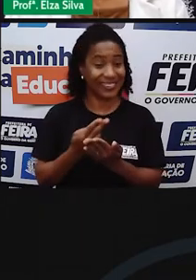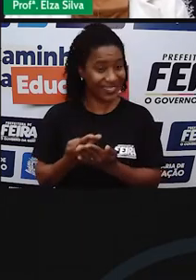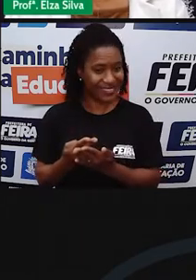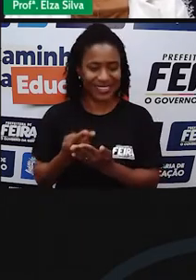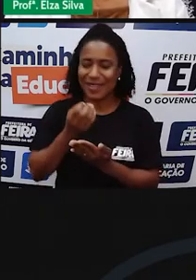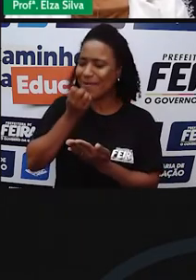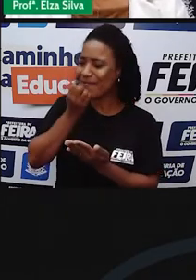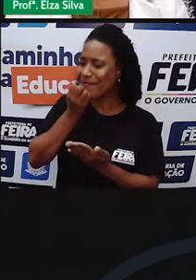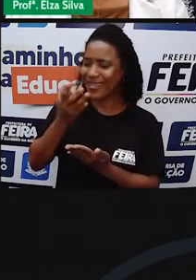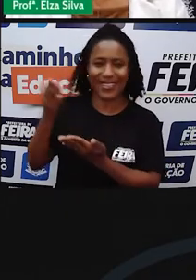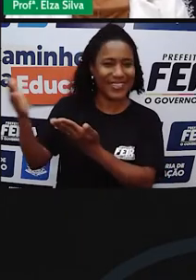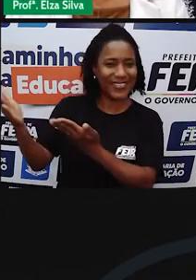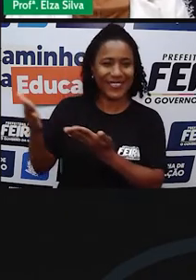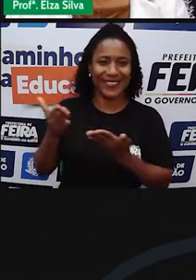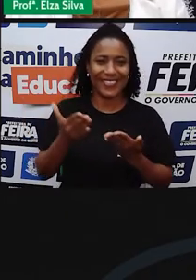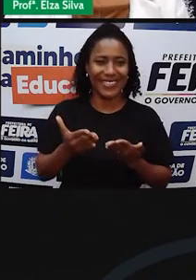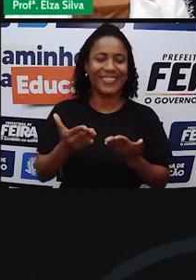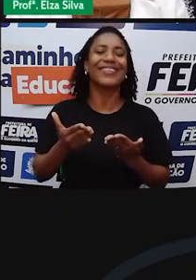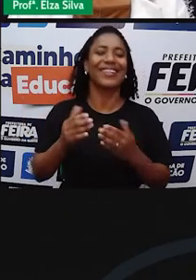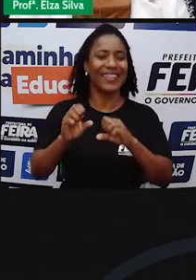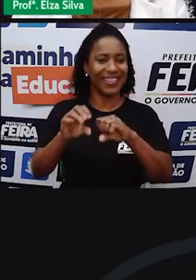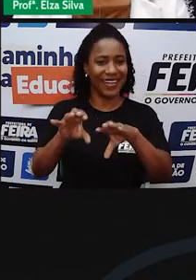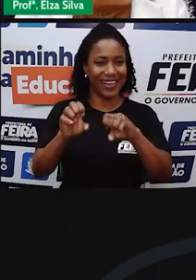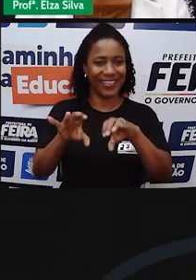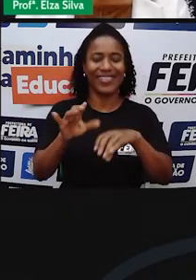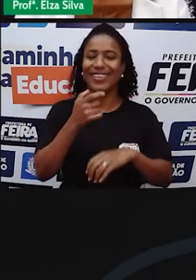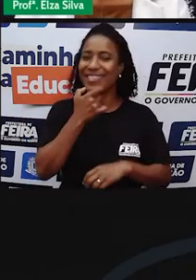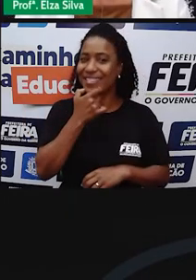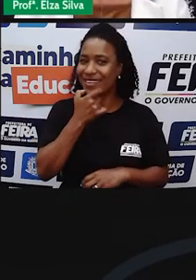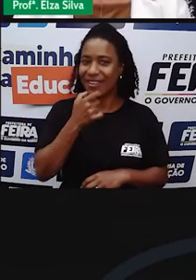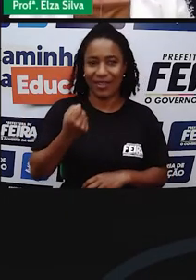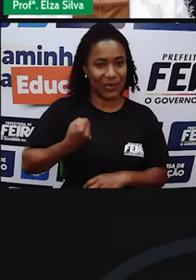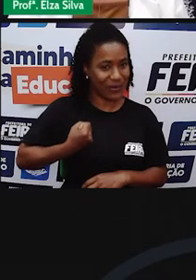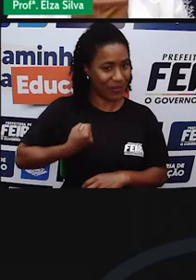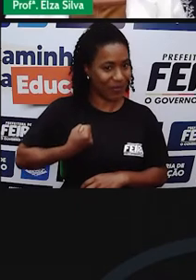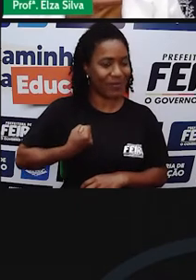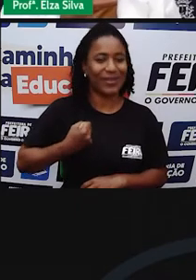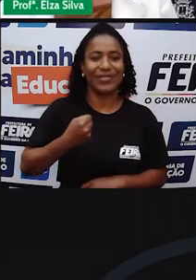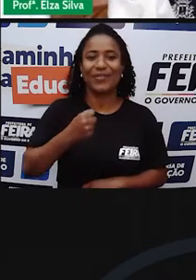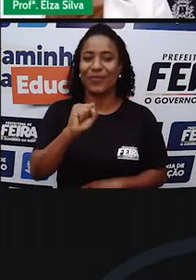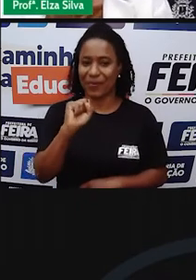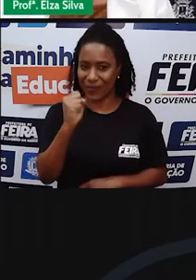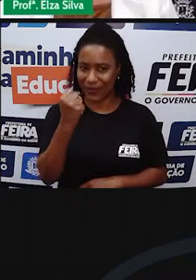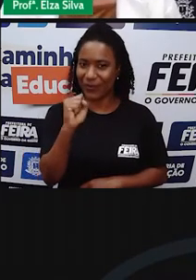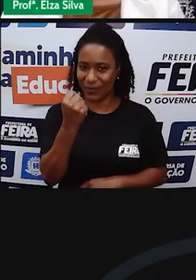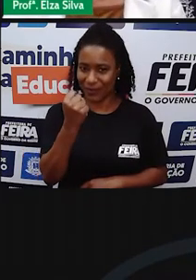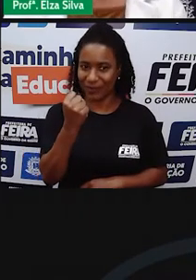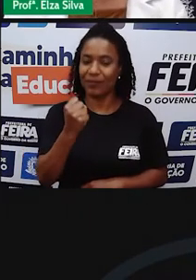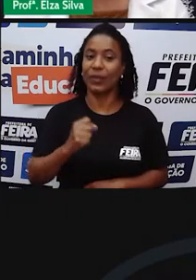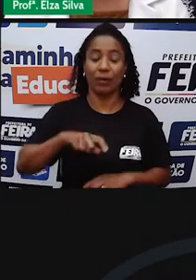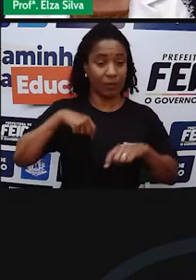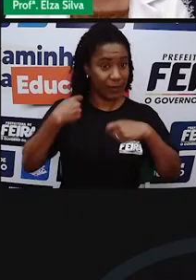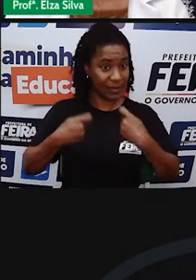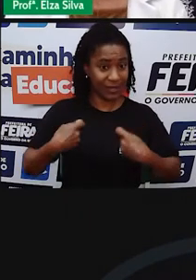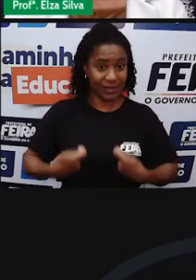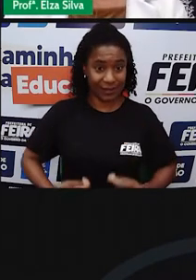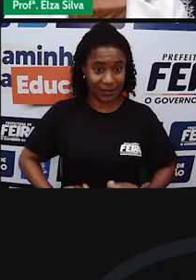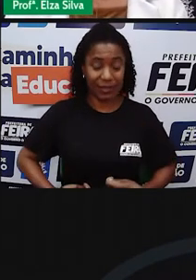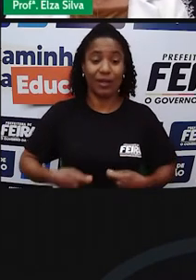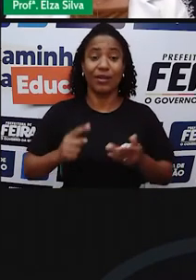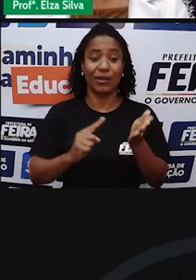Sejam bem-vindos à nossa aula de inglês número 8. Eu sou Parda. Tenho cabelos